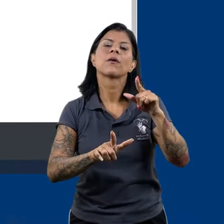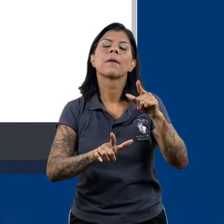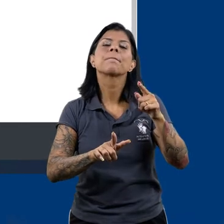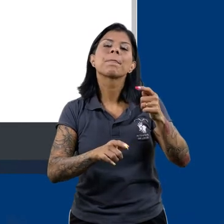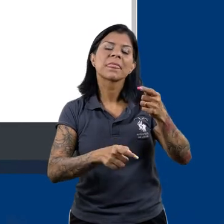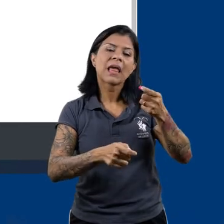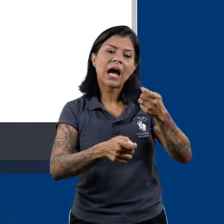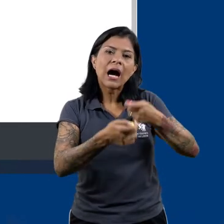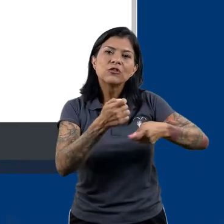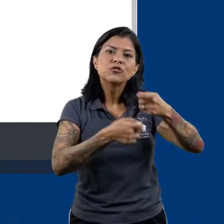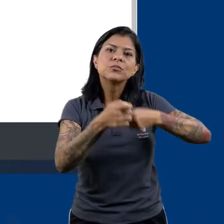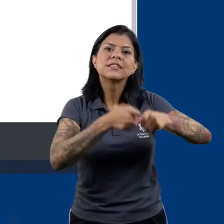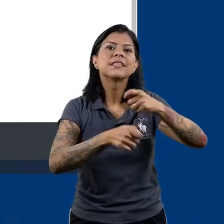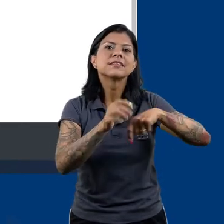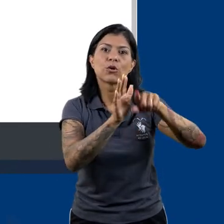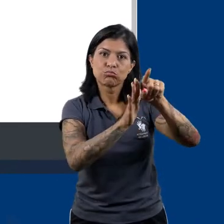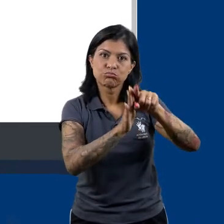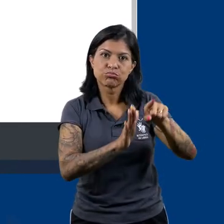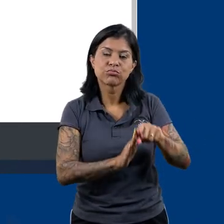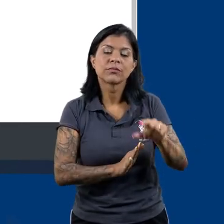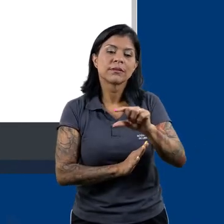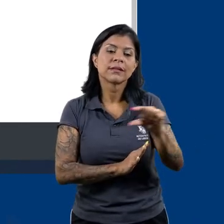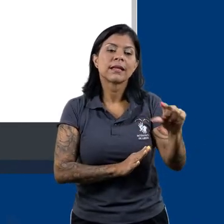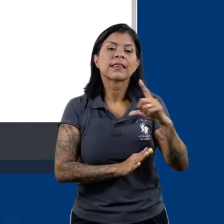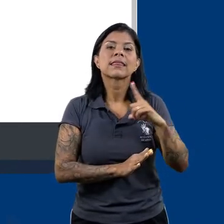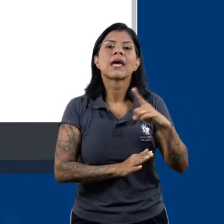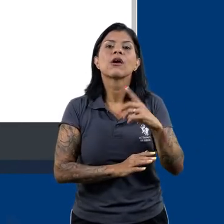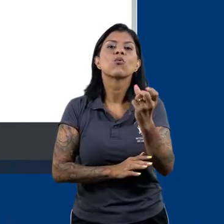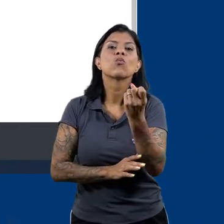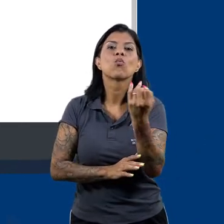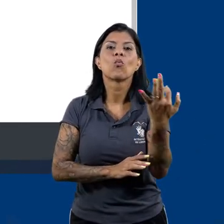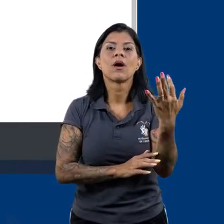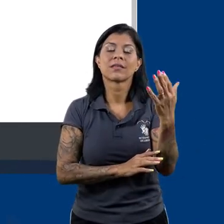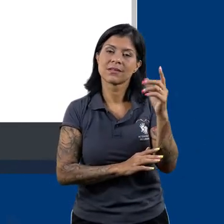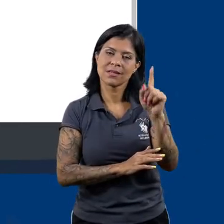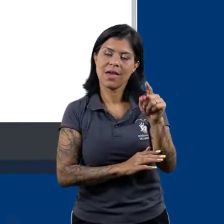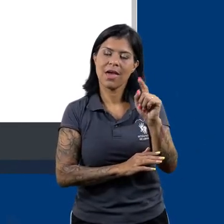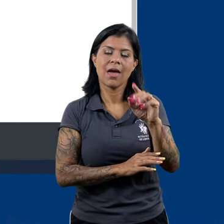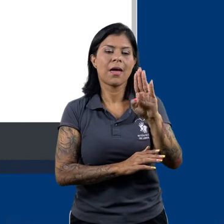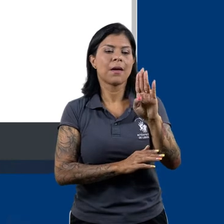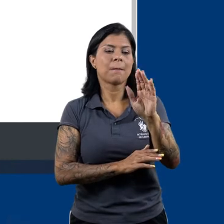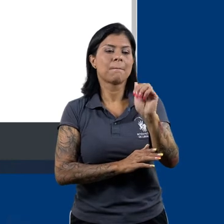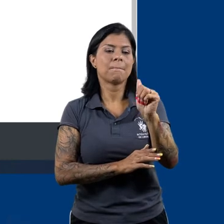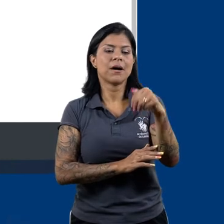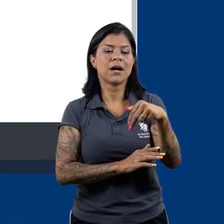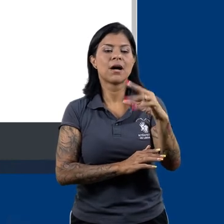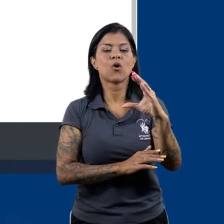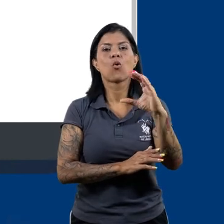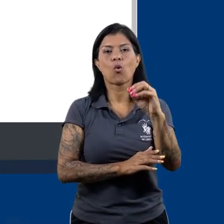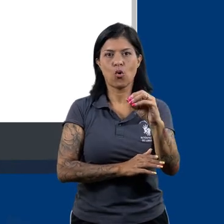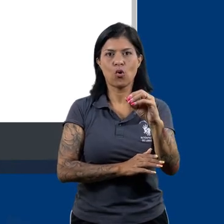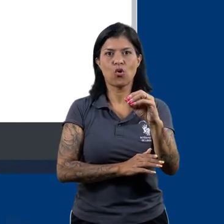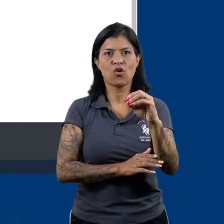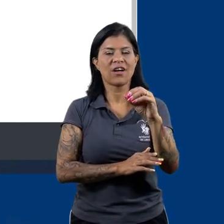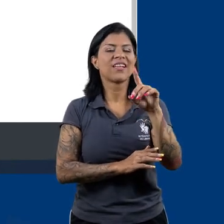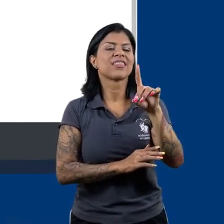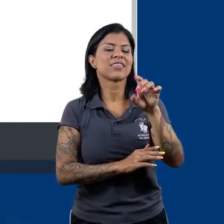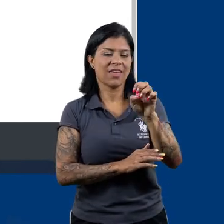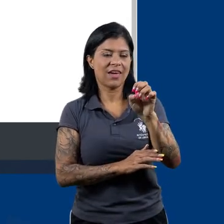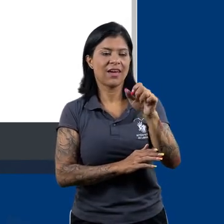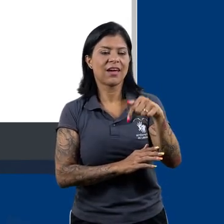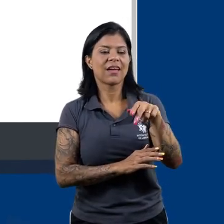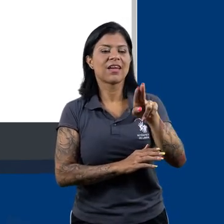administração do questionário e procurar a opção banco de questões é ruim